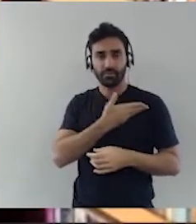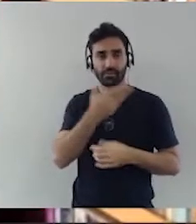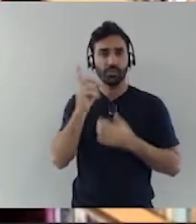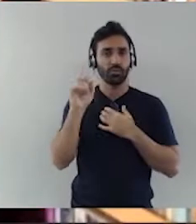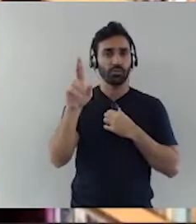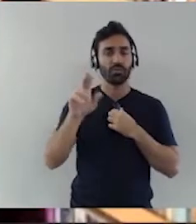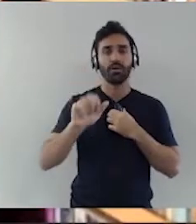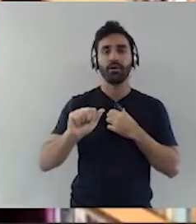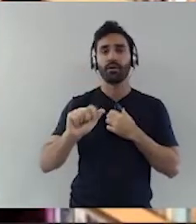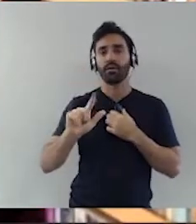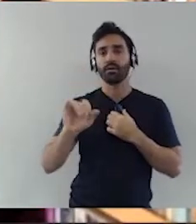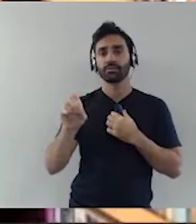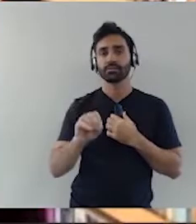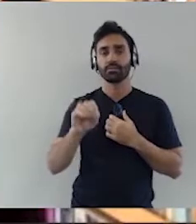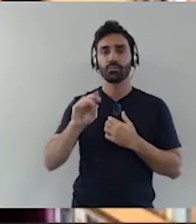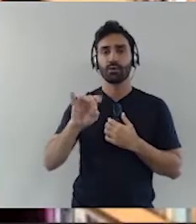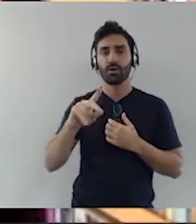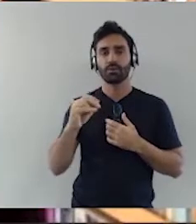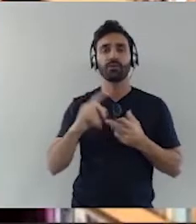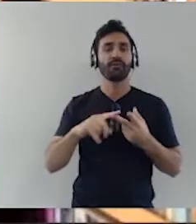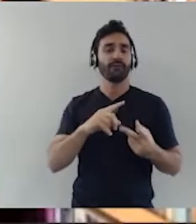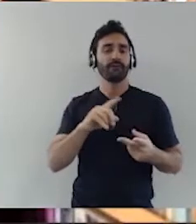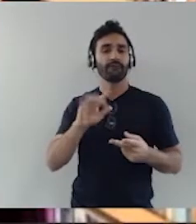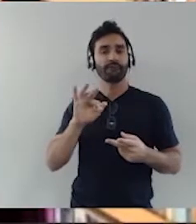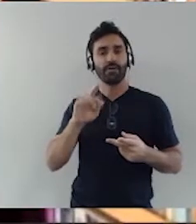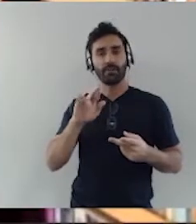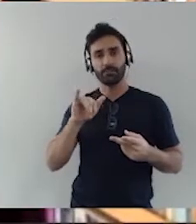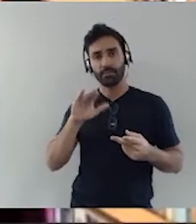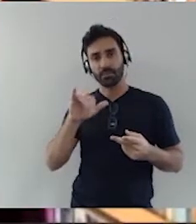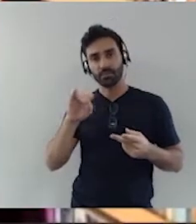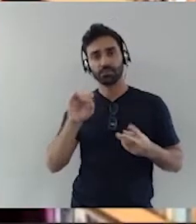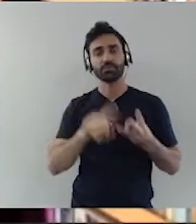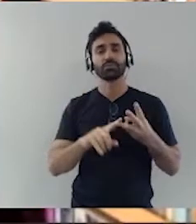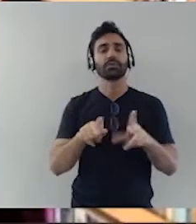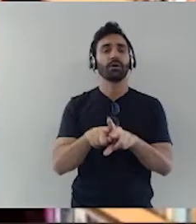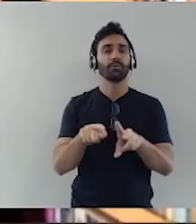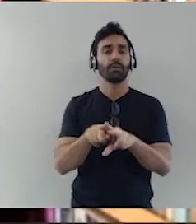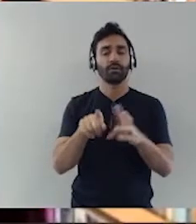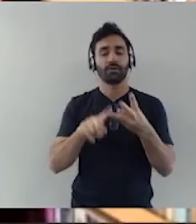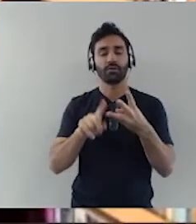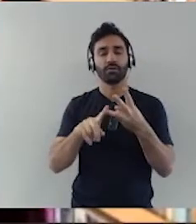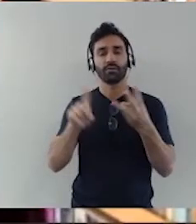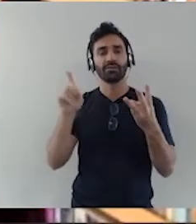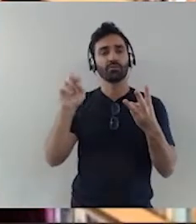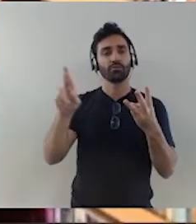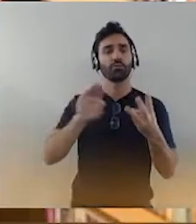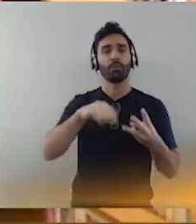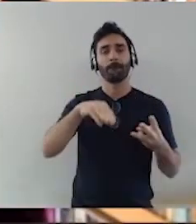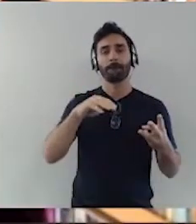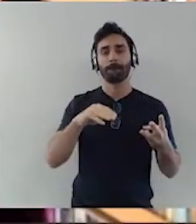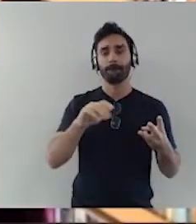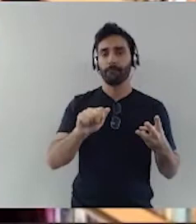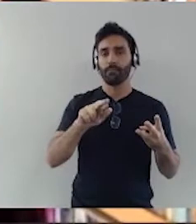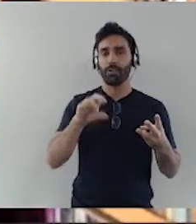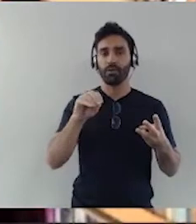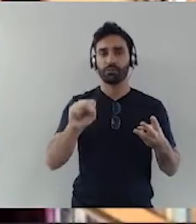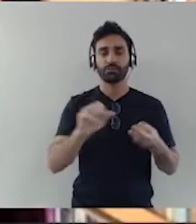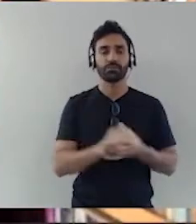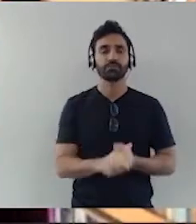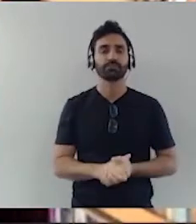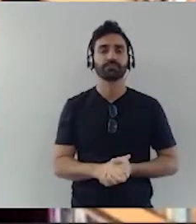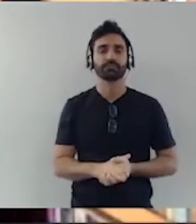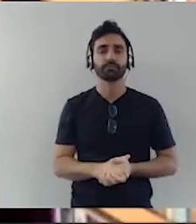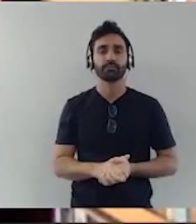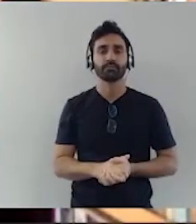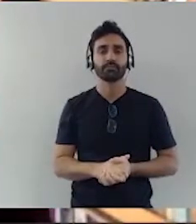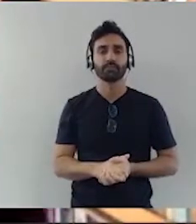doutora Alessia Bicalho, os colegas doutor Fabrício Mota e também o doutor Marcos Nóbrega.